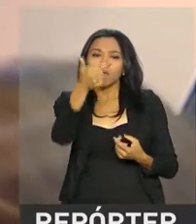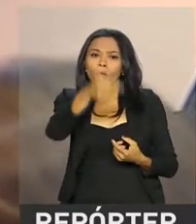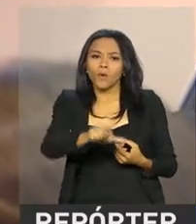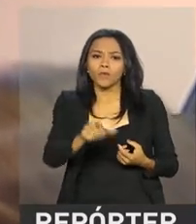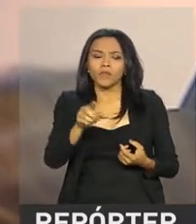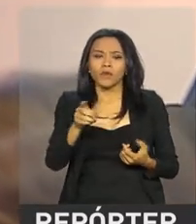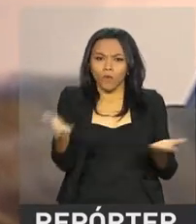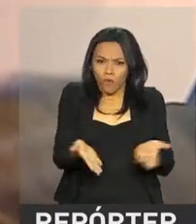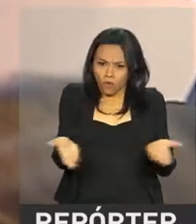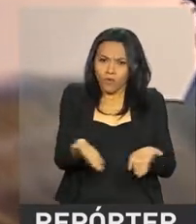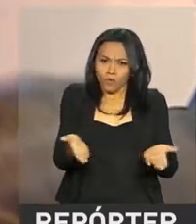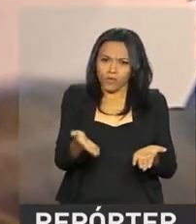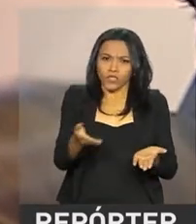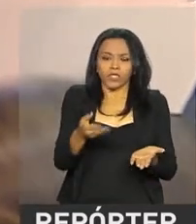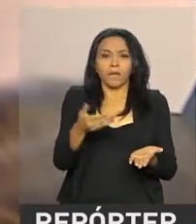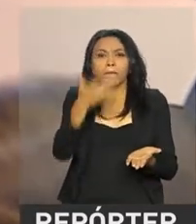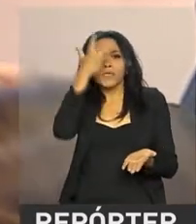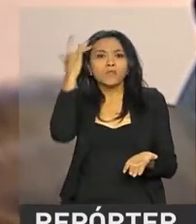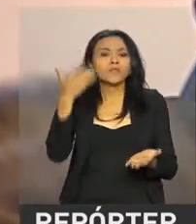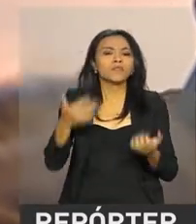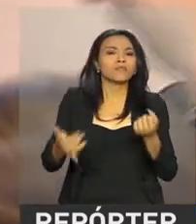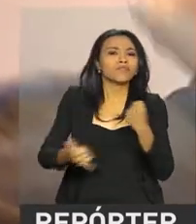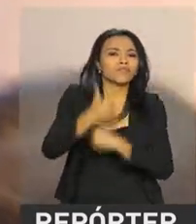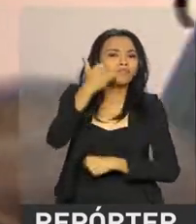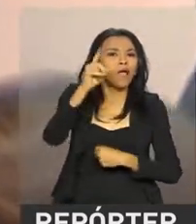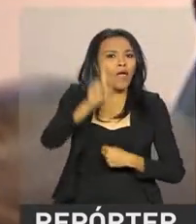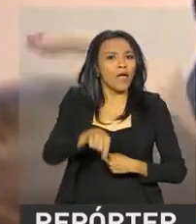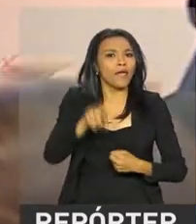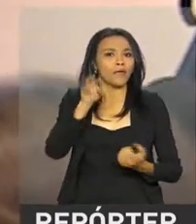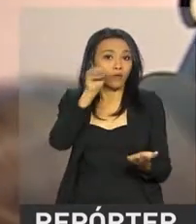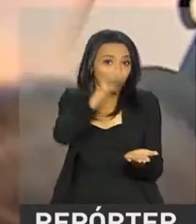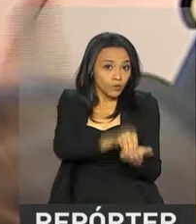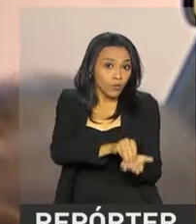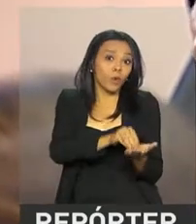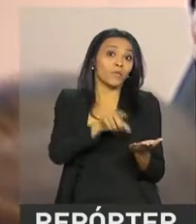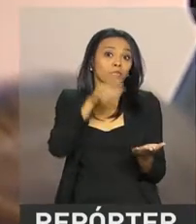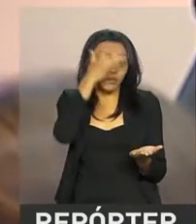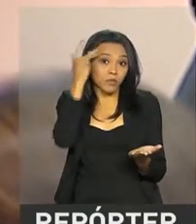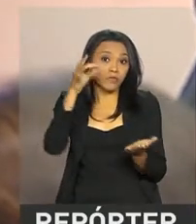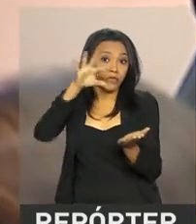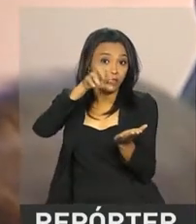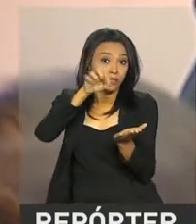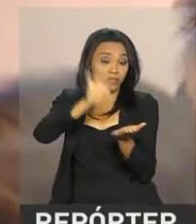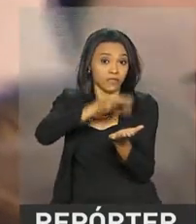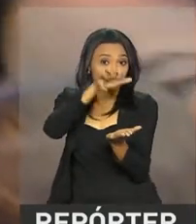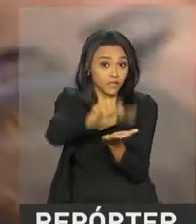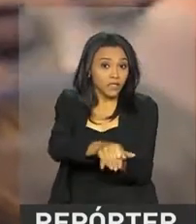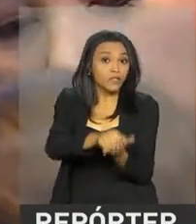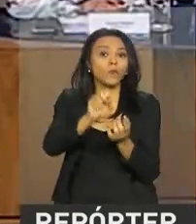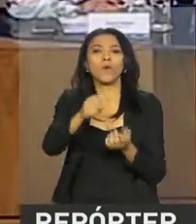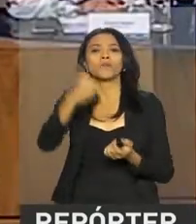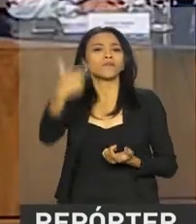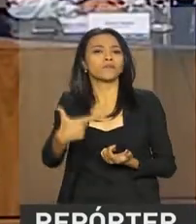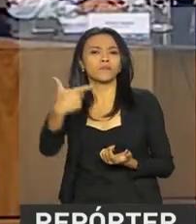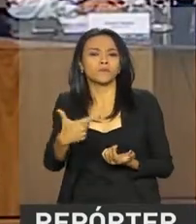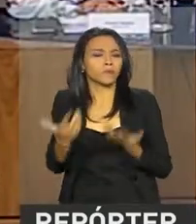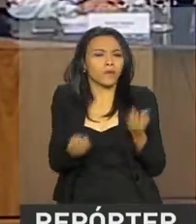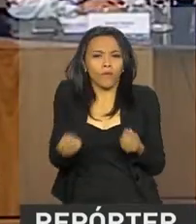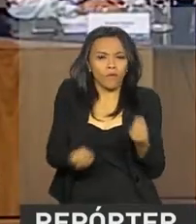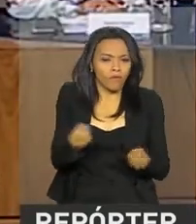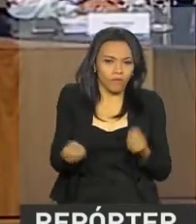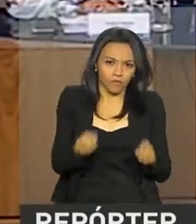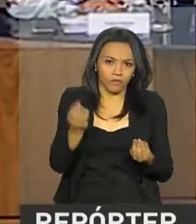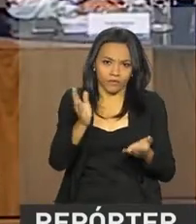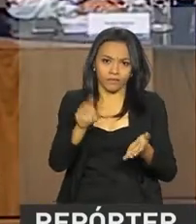hoje, esse número de abstenção hoje é em cima dos inscritos ou é em cima dos que restaram na primeira fase? Tá, então